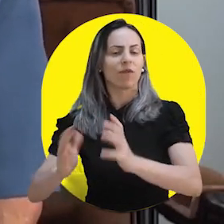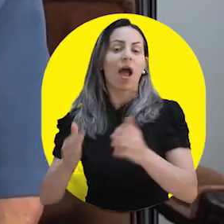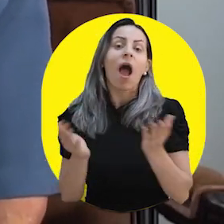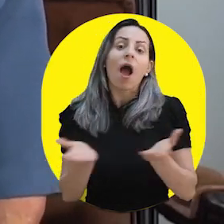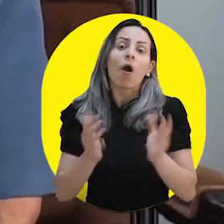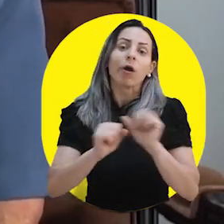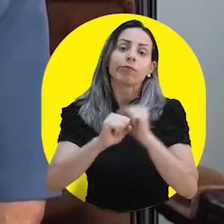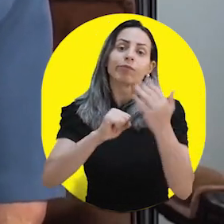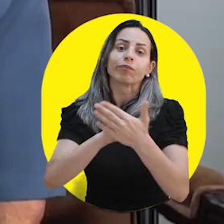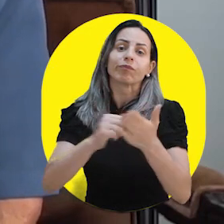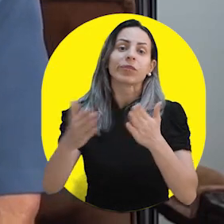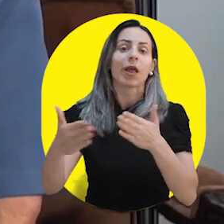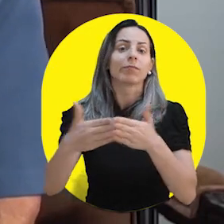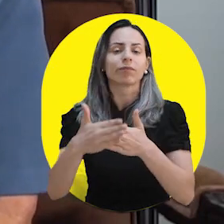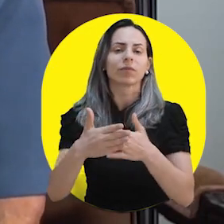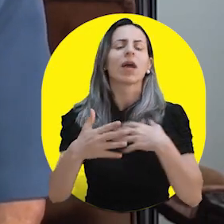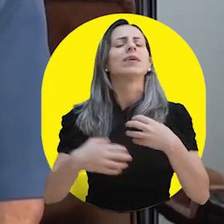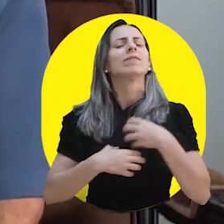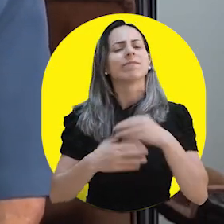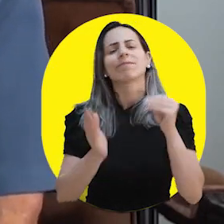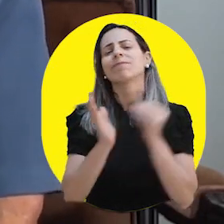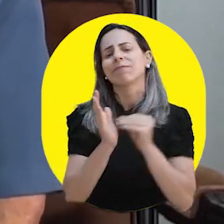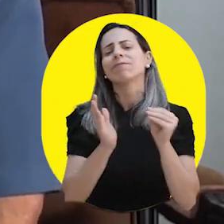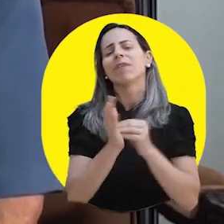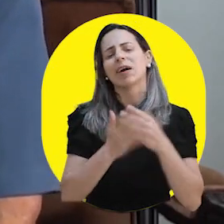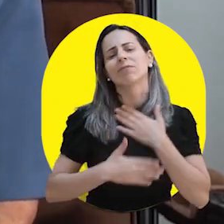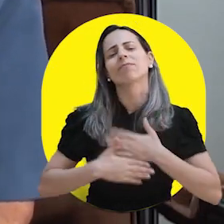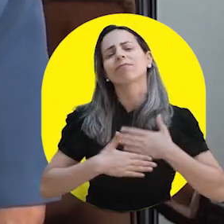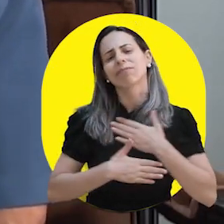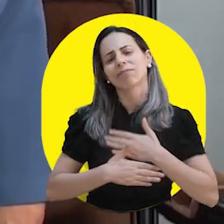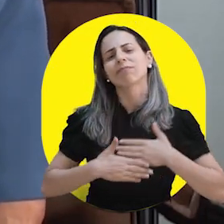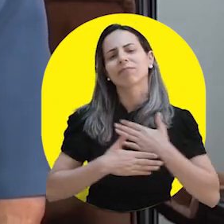lá, agora com essa parada, né? Está fazendo uma falta danada,